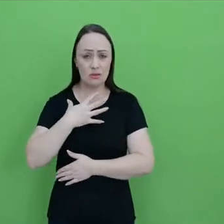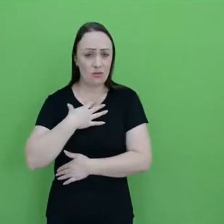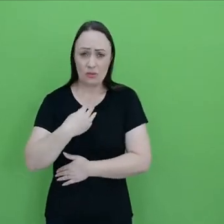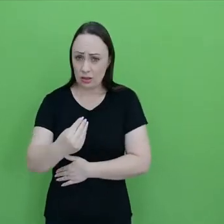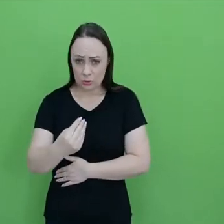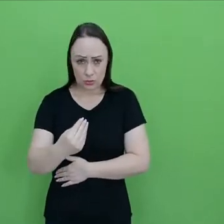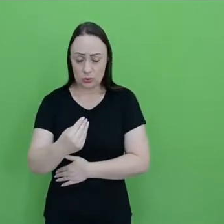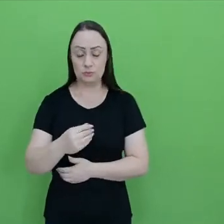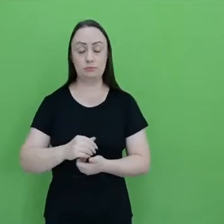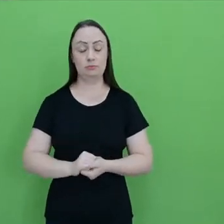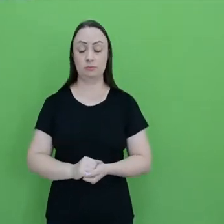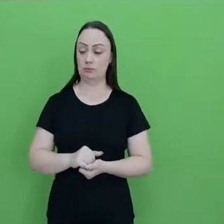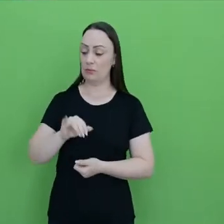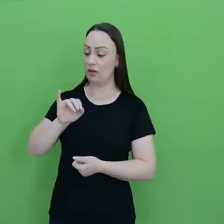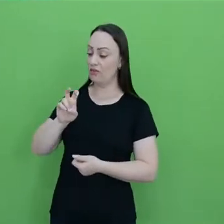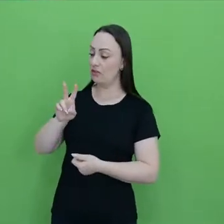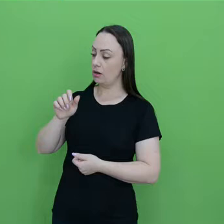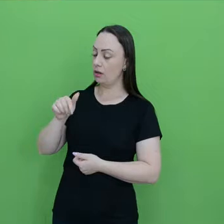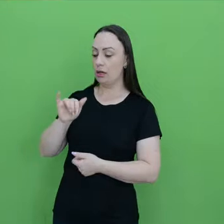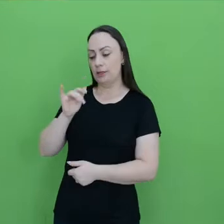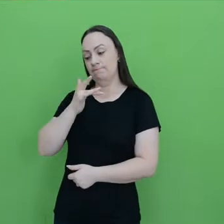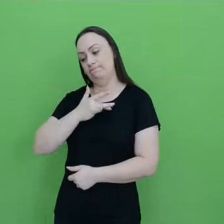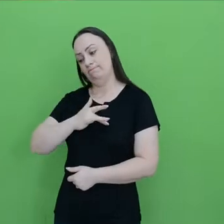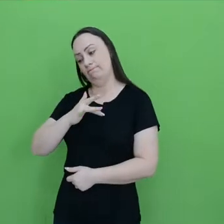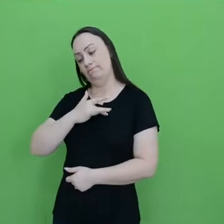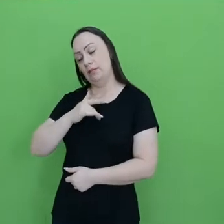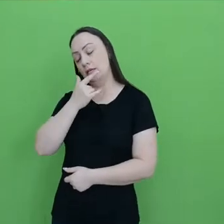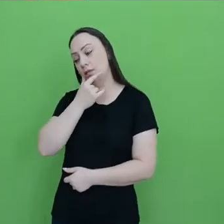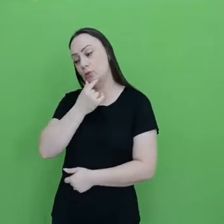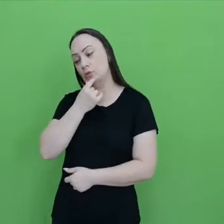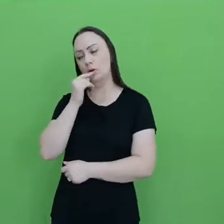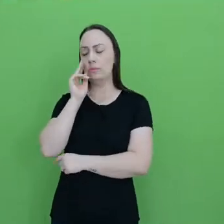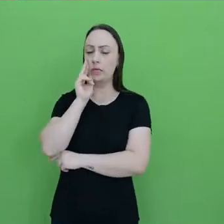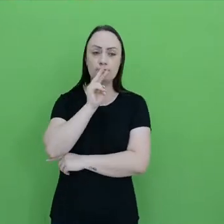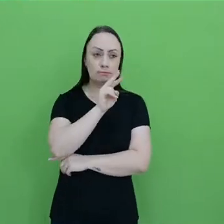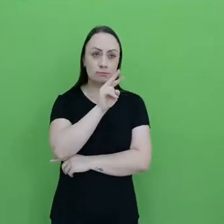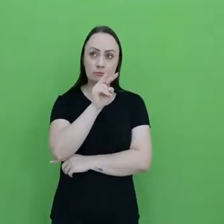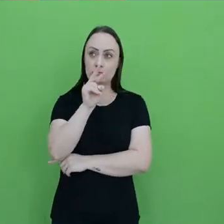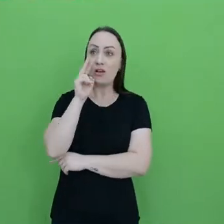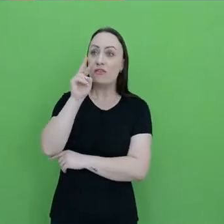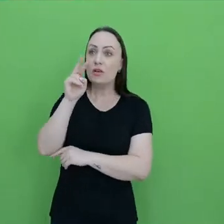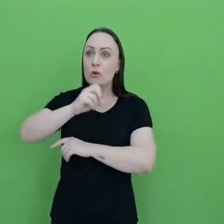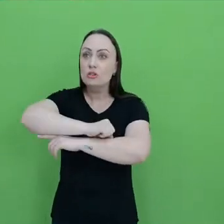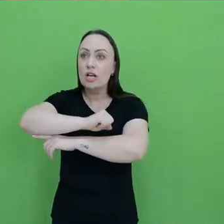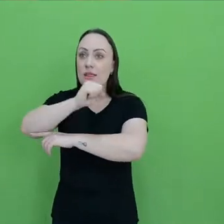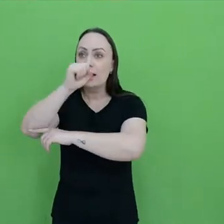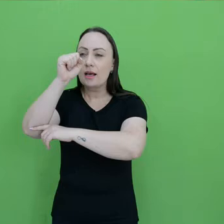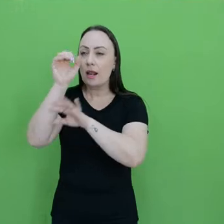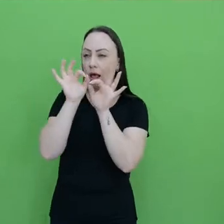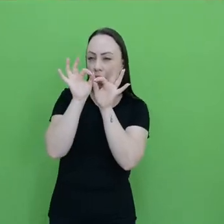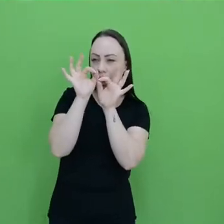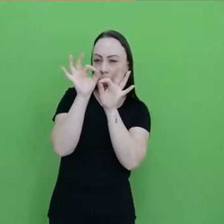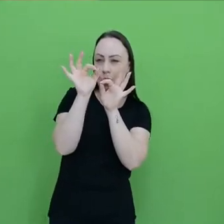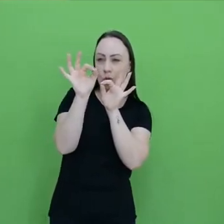Ivanka ficou com pena daquele homem e quando ela olhou ao redor, através de uma janela, viu